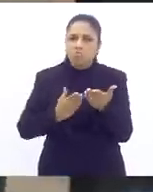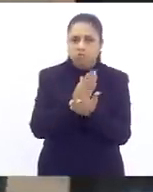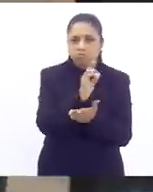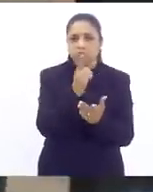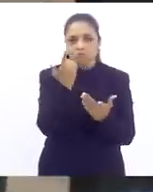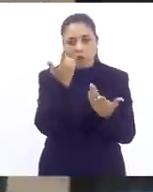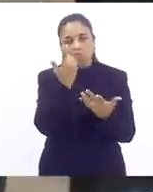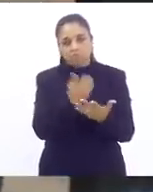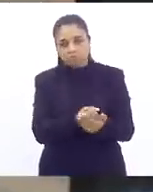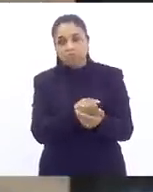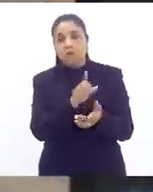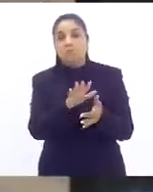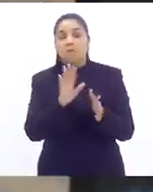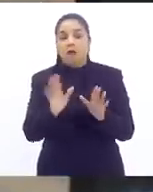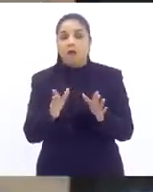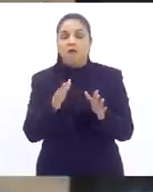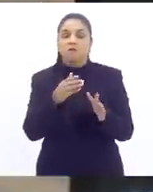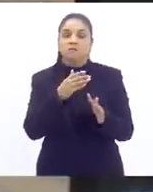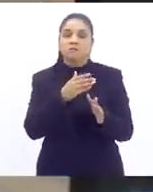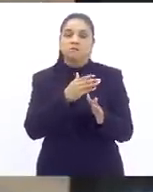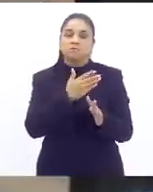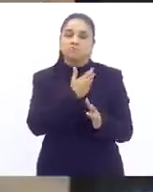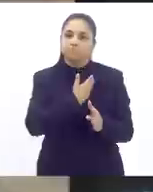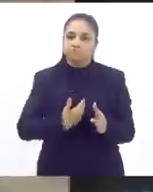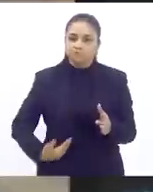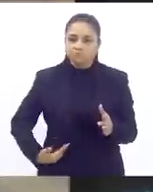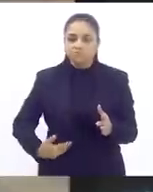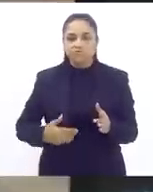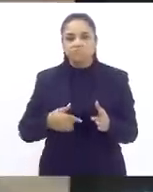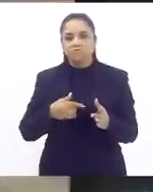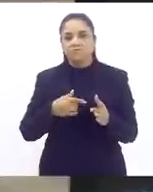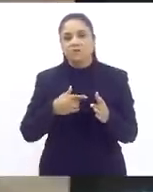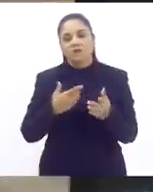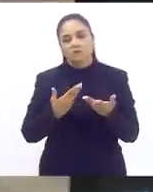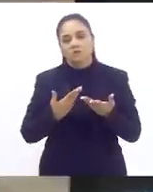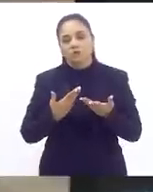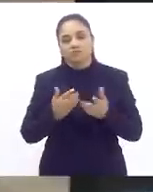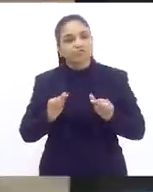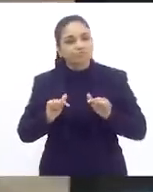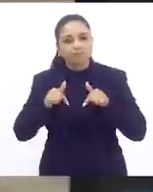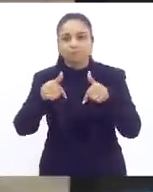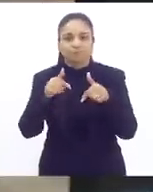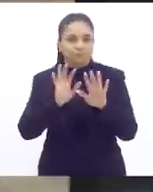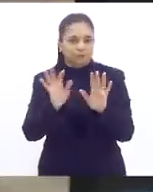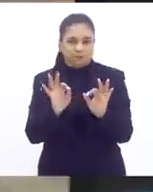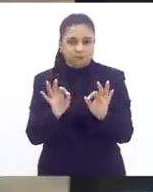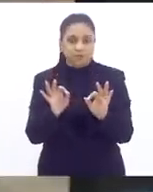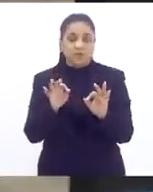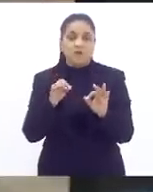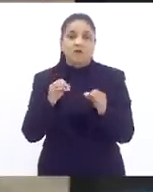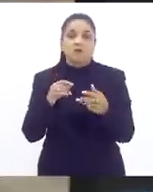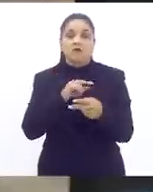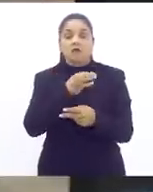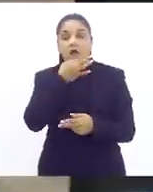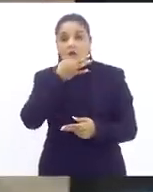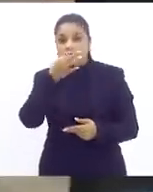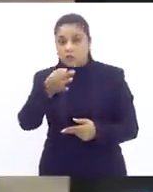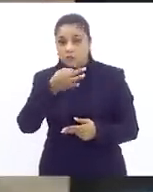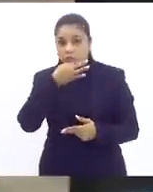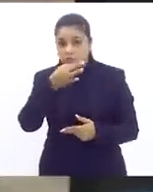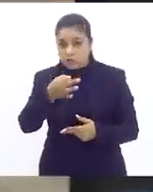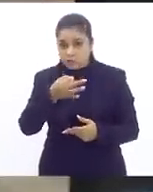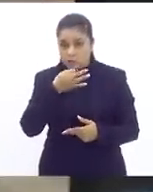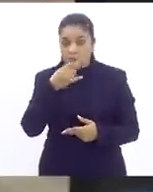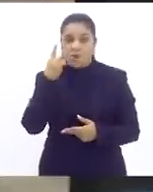administrativo do governador até agora Salvo engano Ele ainda não foi praticado e por fim queria fazer uma sugestão da nossa